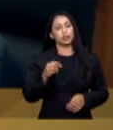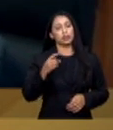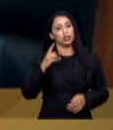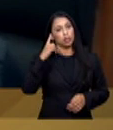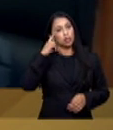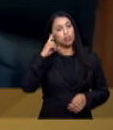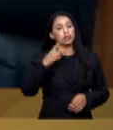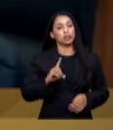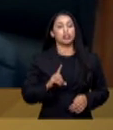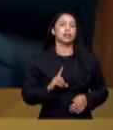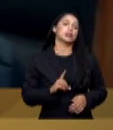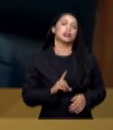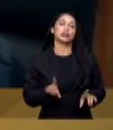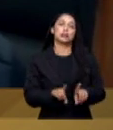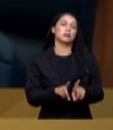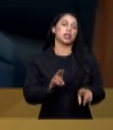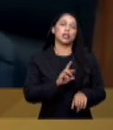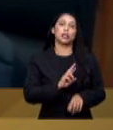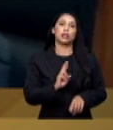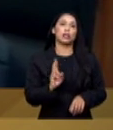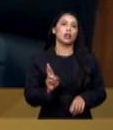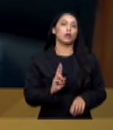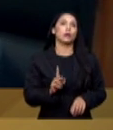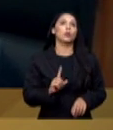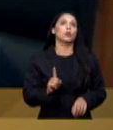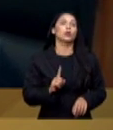no artigo 25, quando